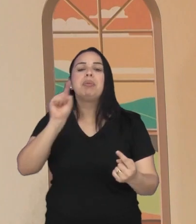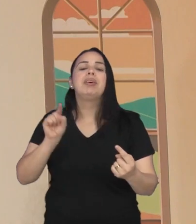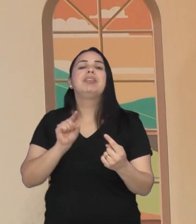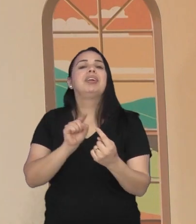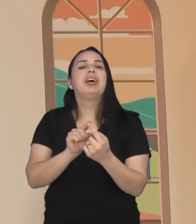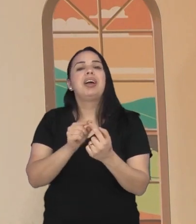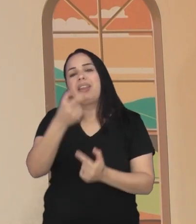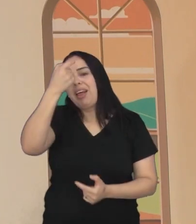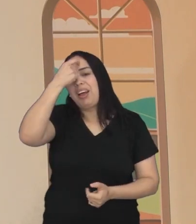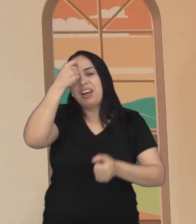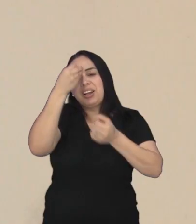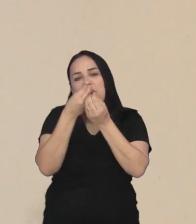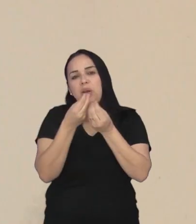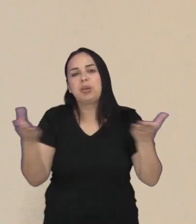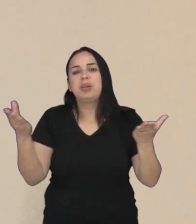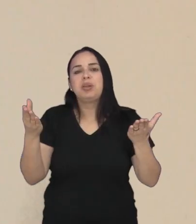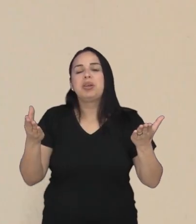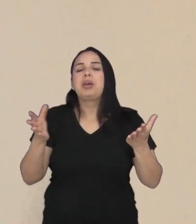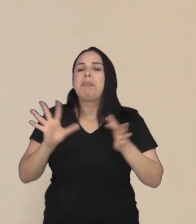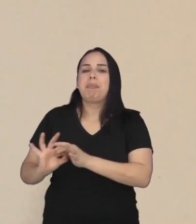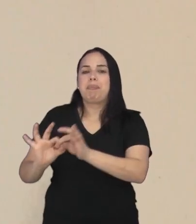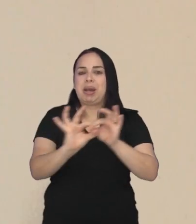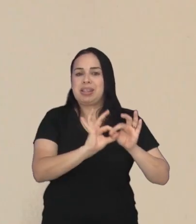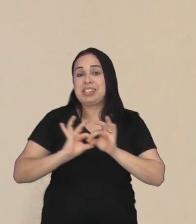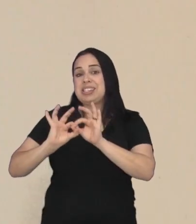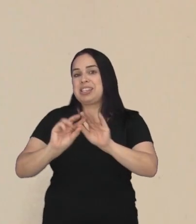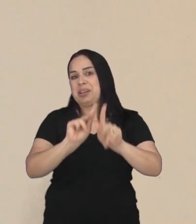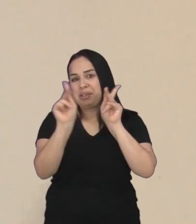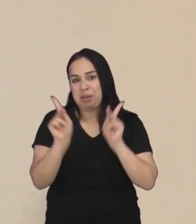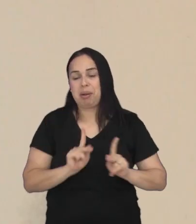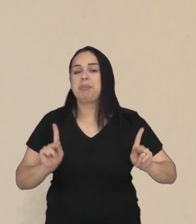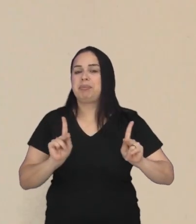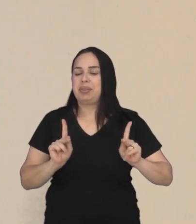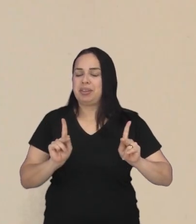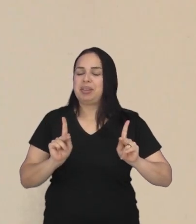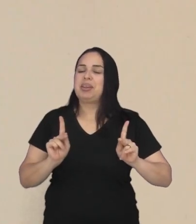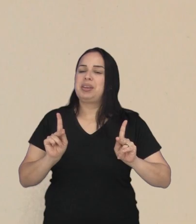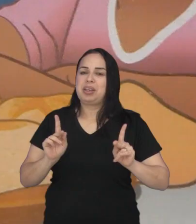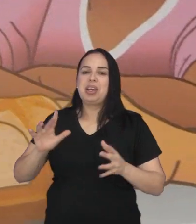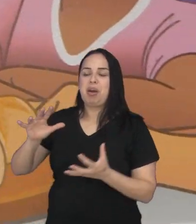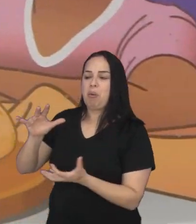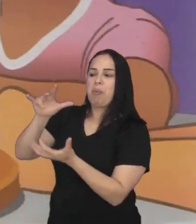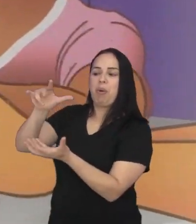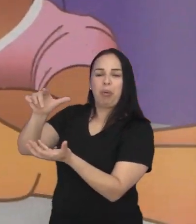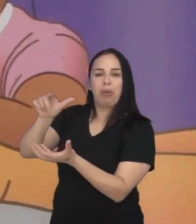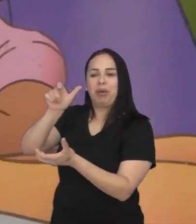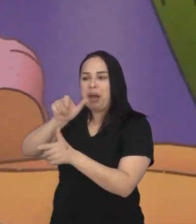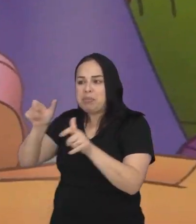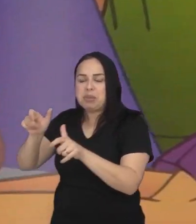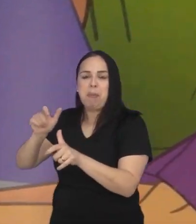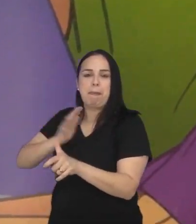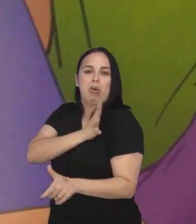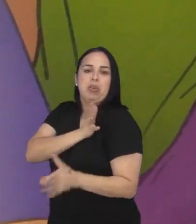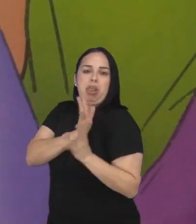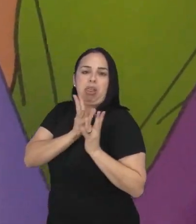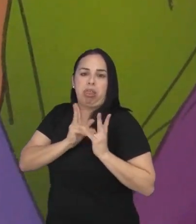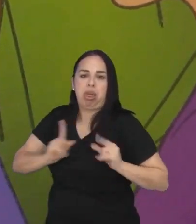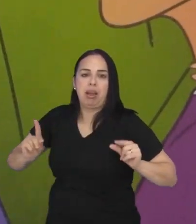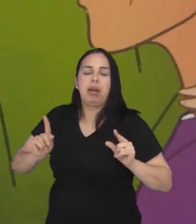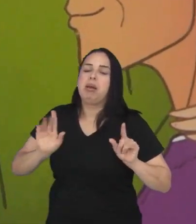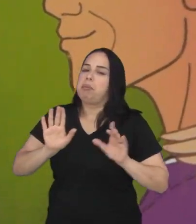um técnico e tudo mais. Então, por isso que é fundamental a divulgação.